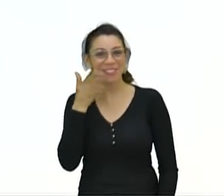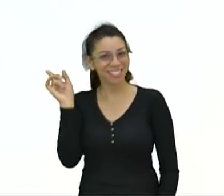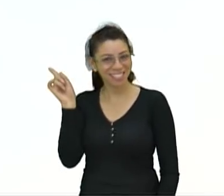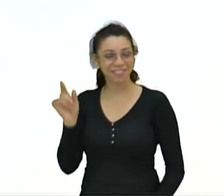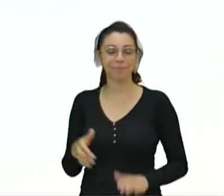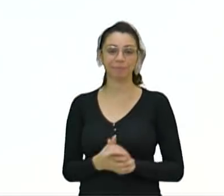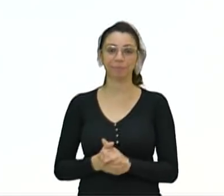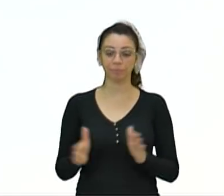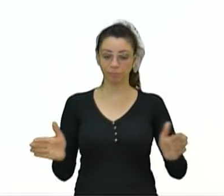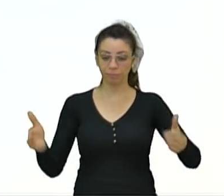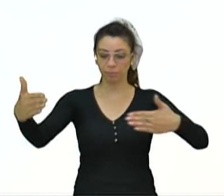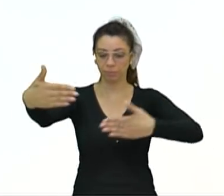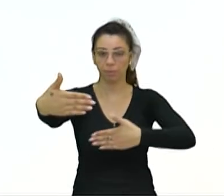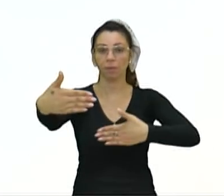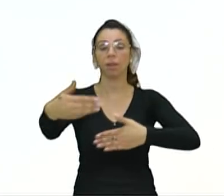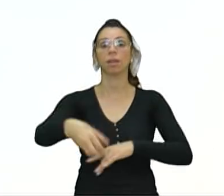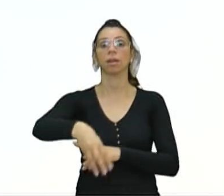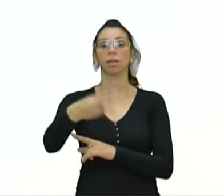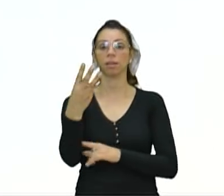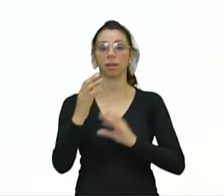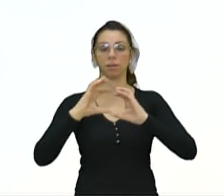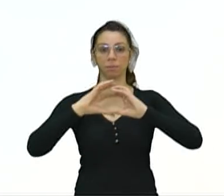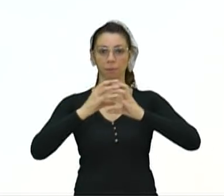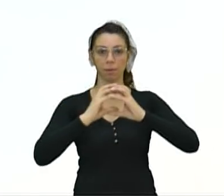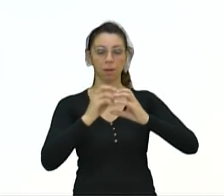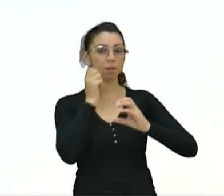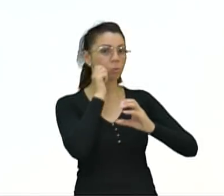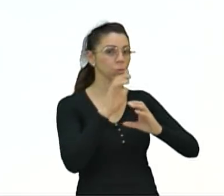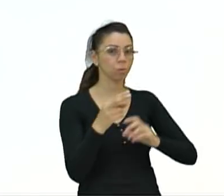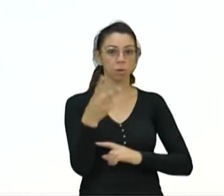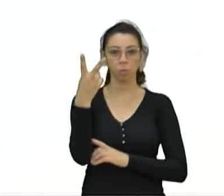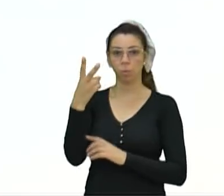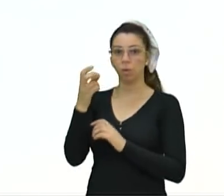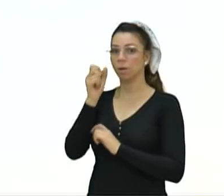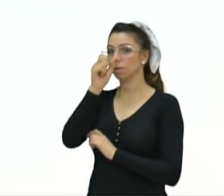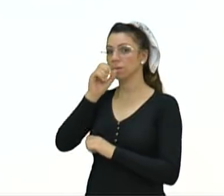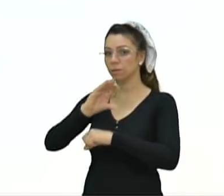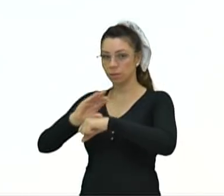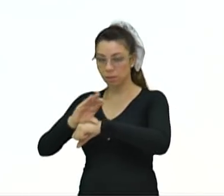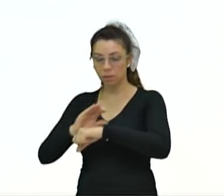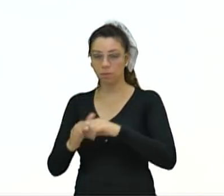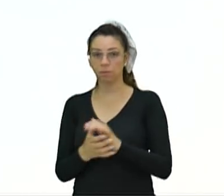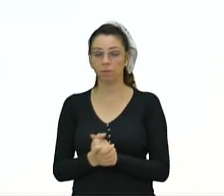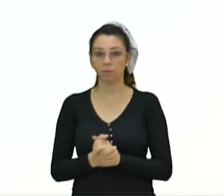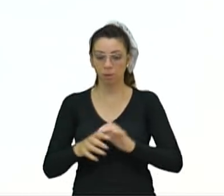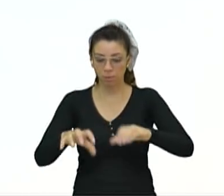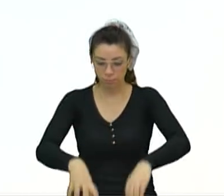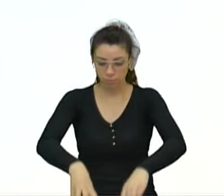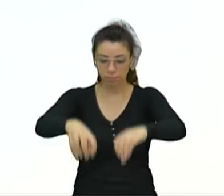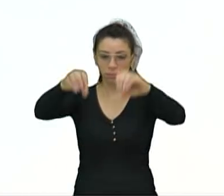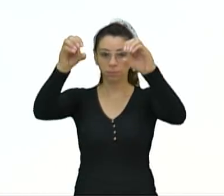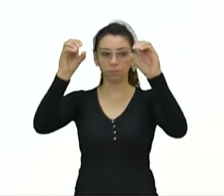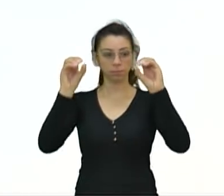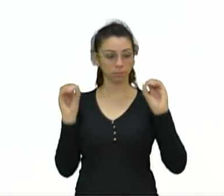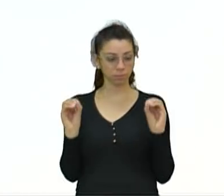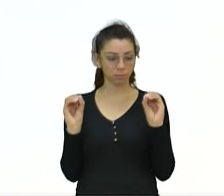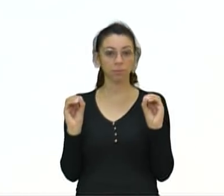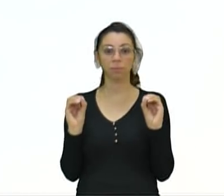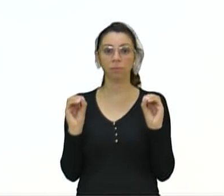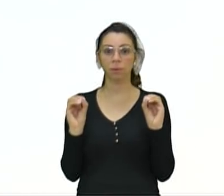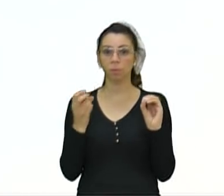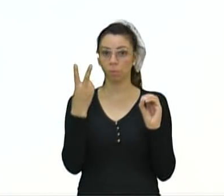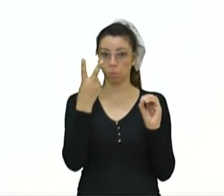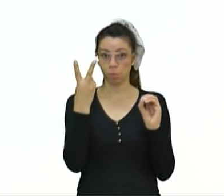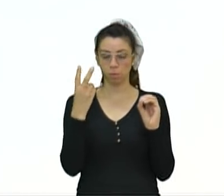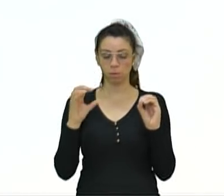contém 3 bolas azuis e 2 cinzas. Pedro retirou 2 bolas simultaneamente, com reposição. Então, ele